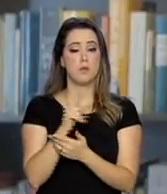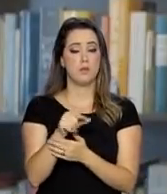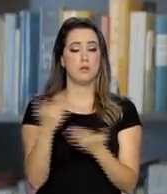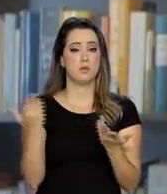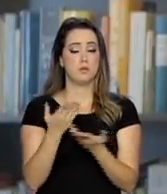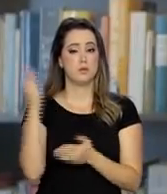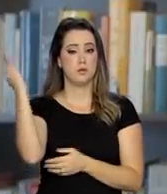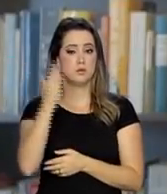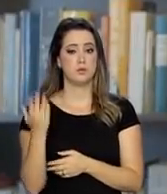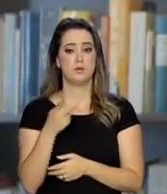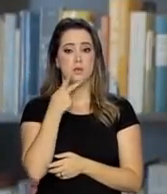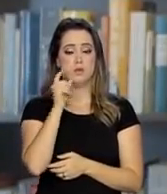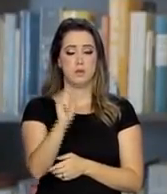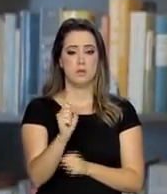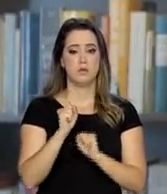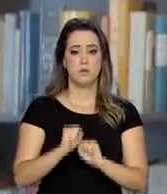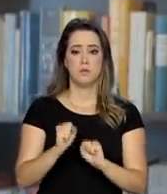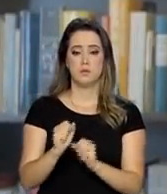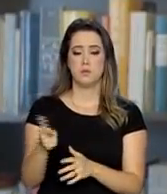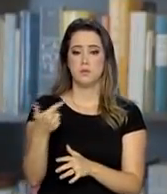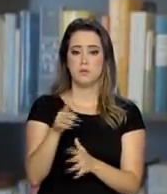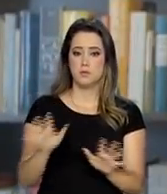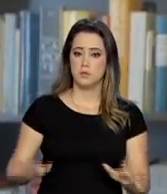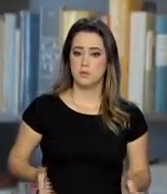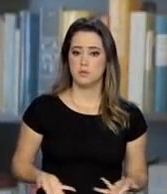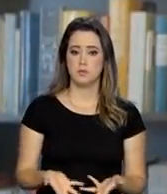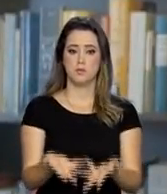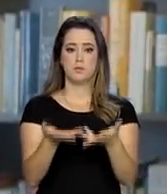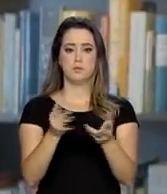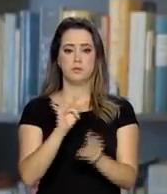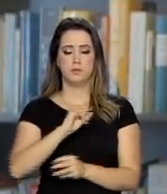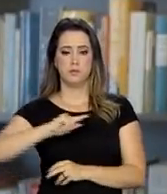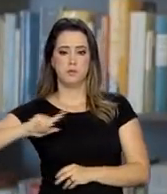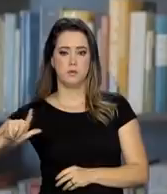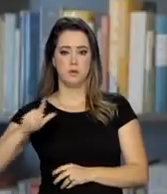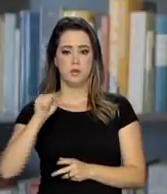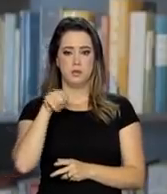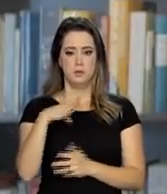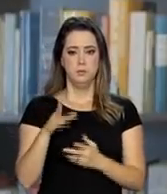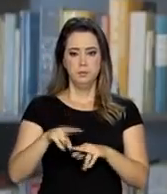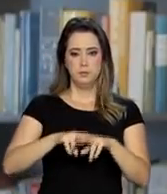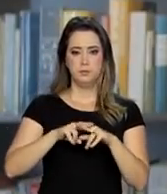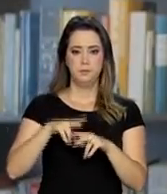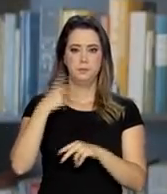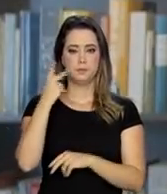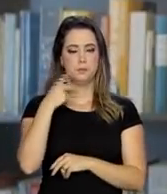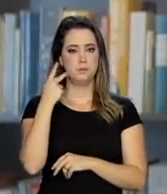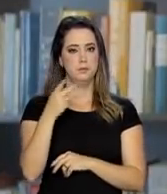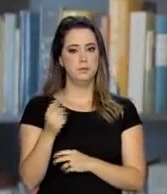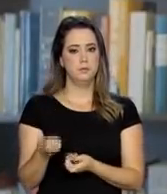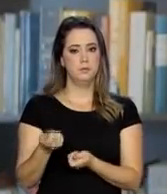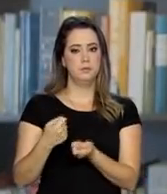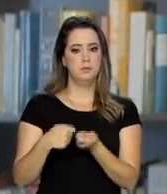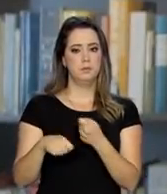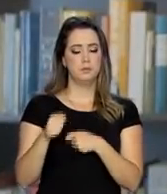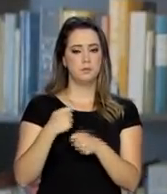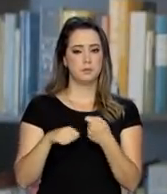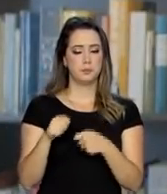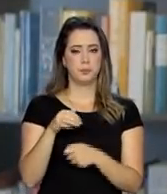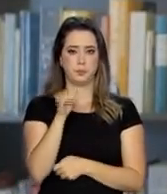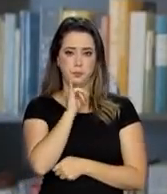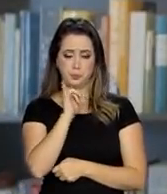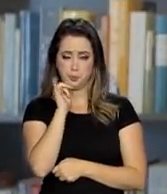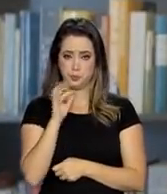no Brasil. E ele diz, então, que isso permite estímulos fiscais por meio de políticas monetárias, como, por